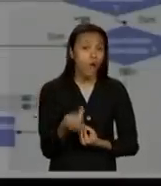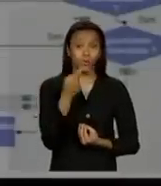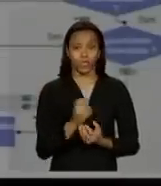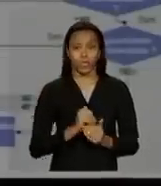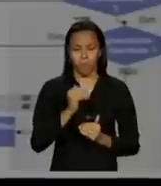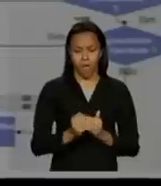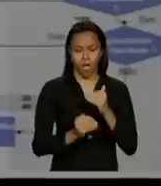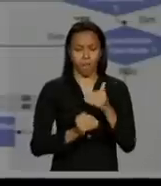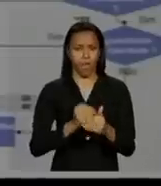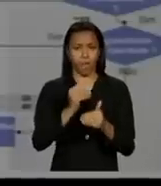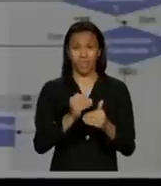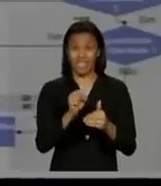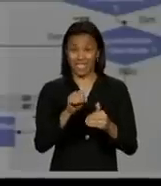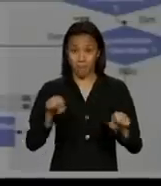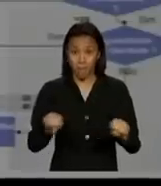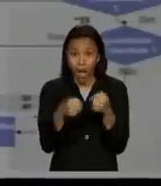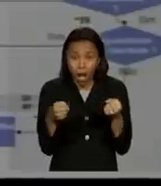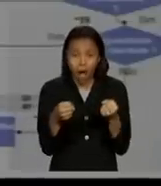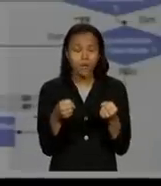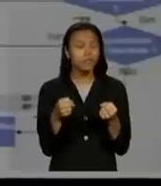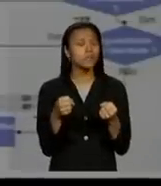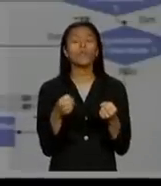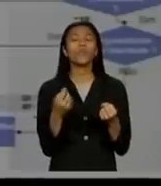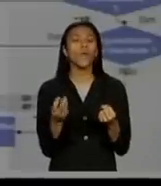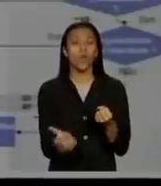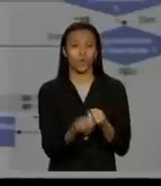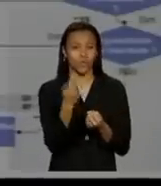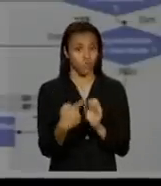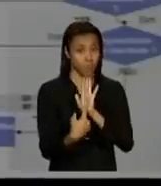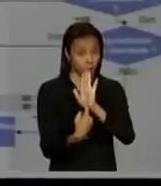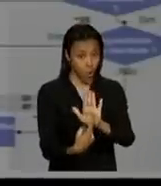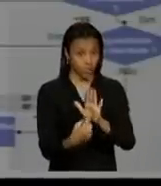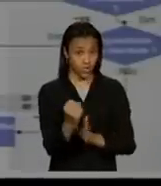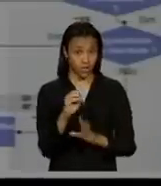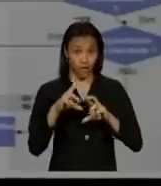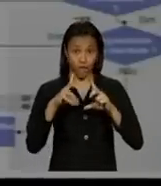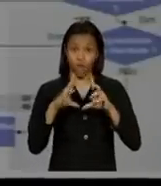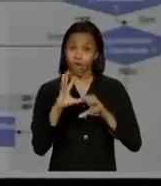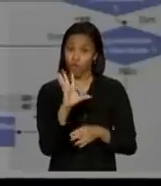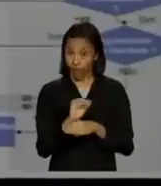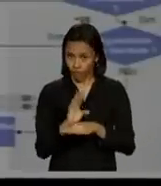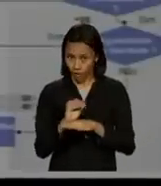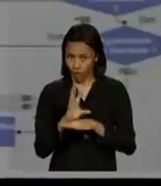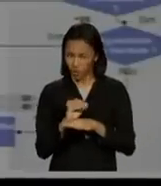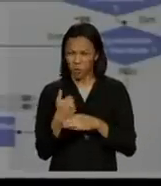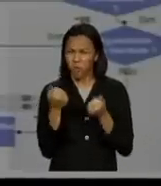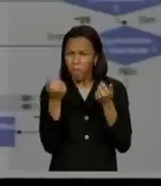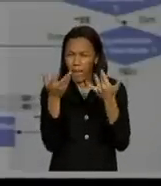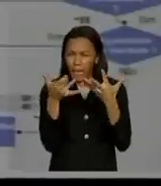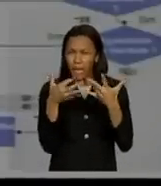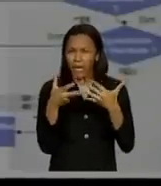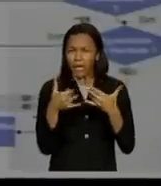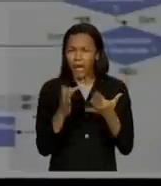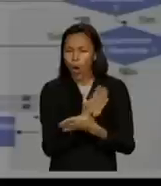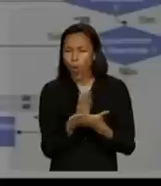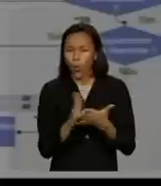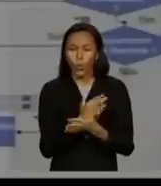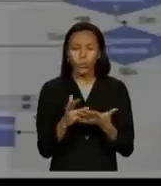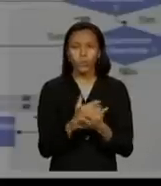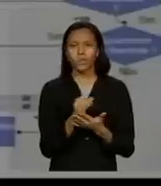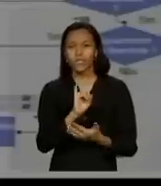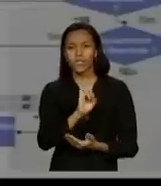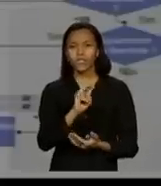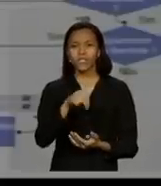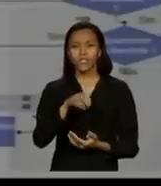a queda do processo eu eu eu lhes mostro ISO essa fotografia Tá certo eu não vou me detalhar aí tem alguns indicadores